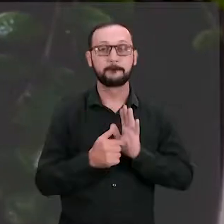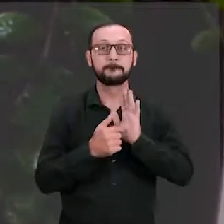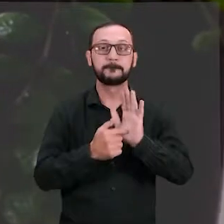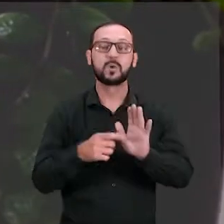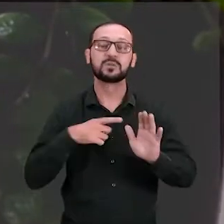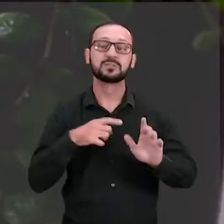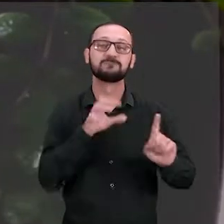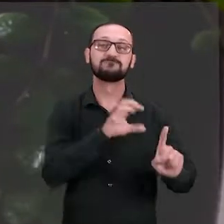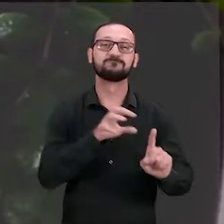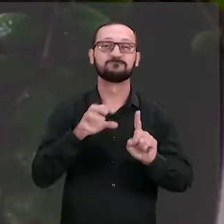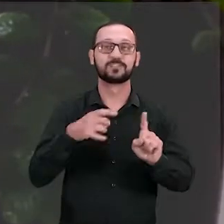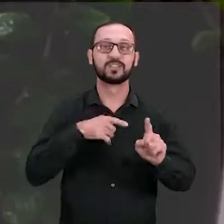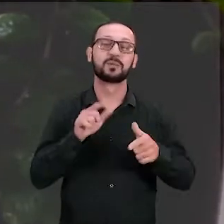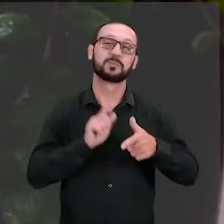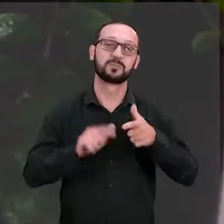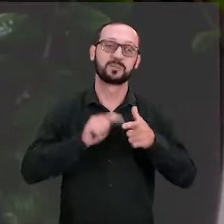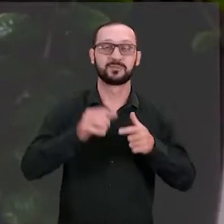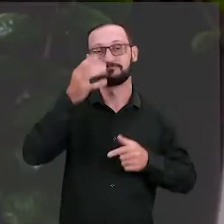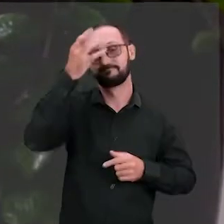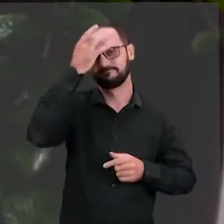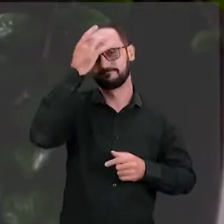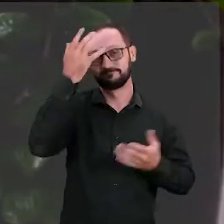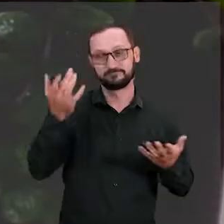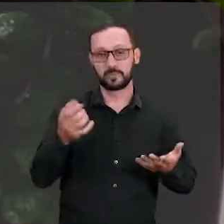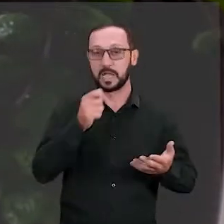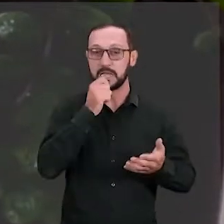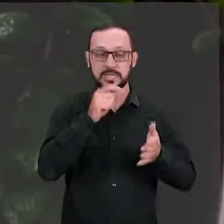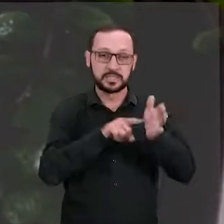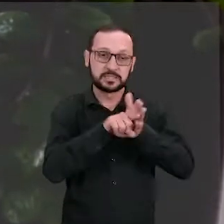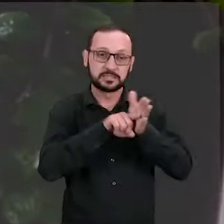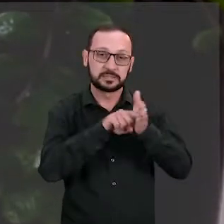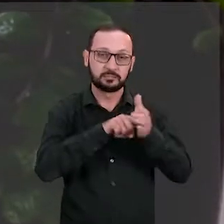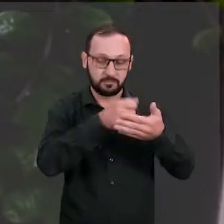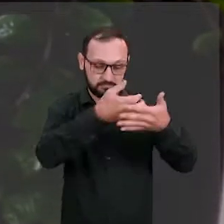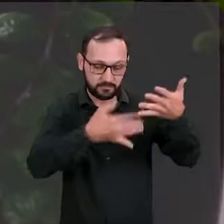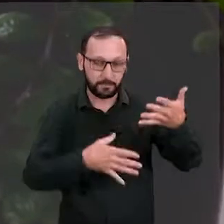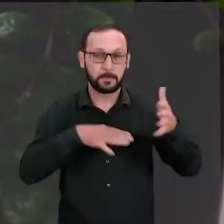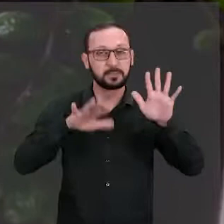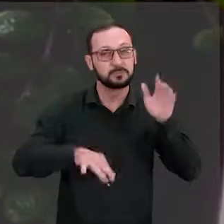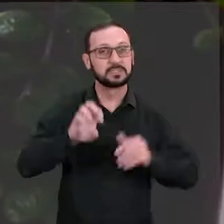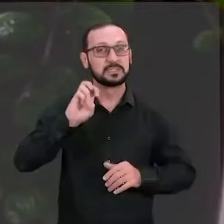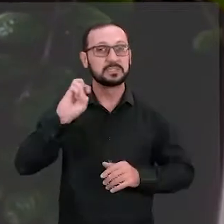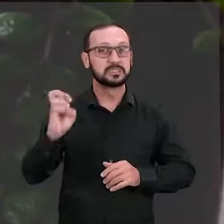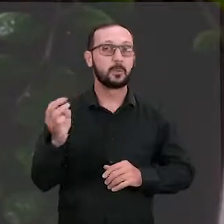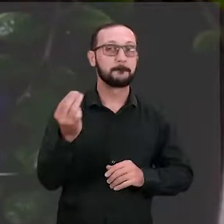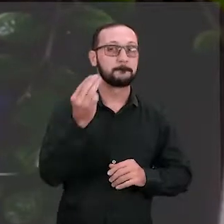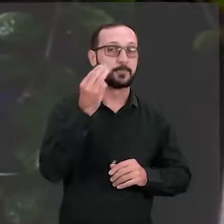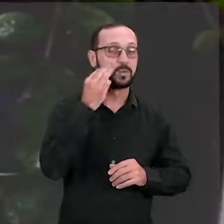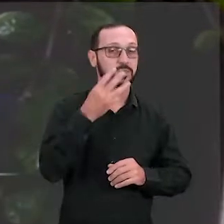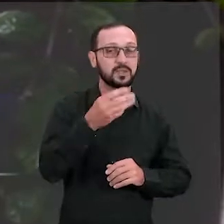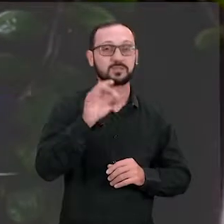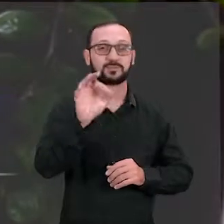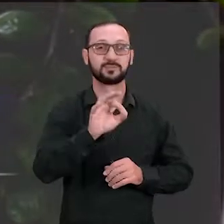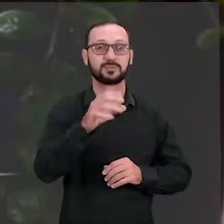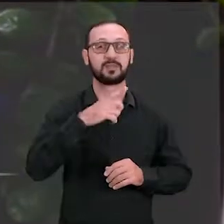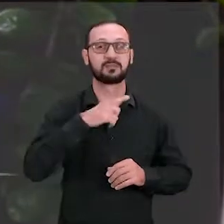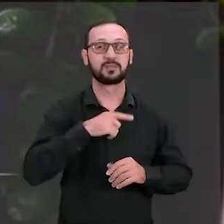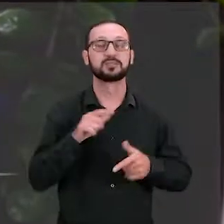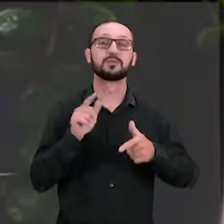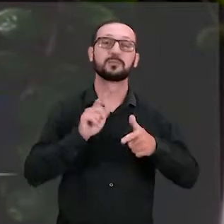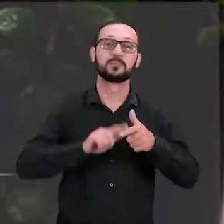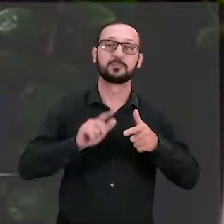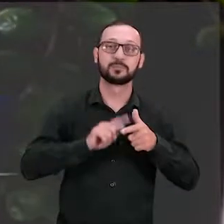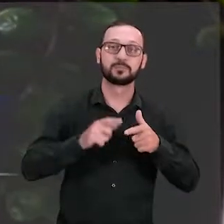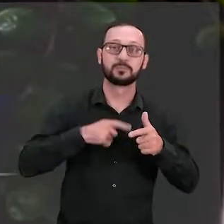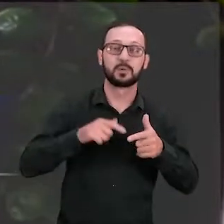os sintomas de transtornos mentais. Ainda de acordo com a pesquisa, ao menos 5 milhões, 3% dos cidadãos sofrem